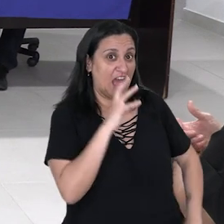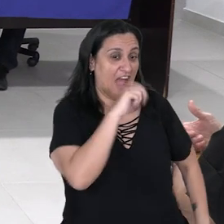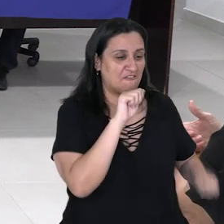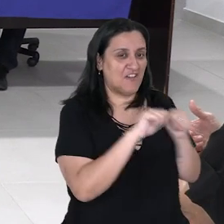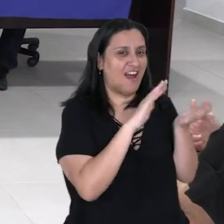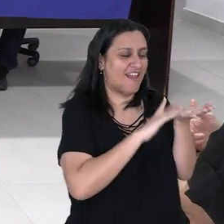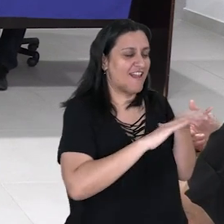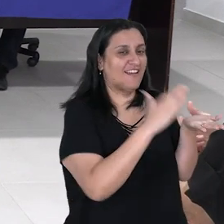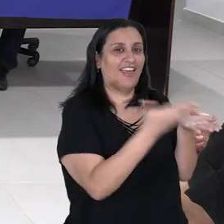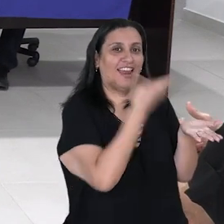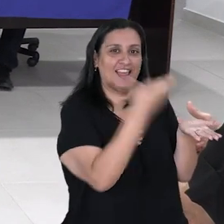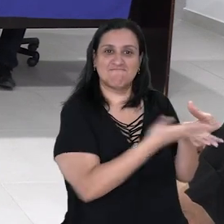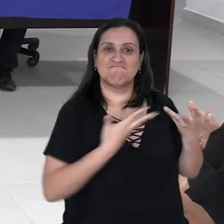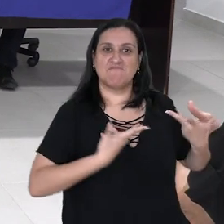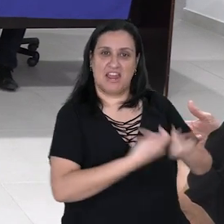imagino. Vai